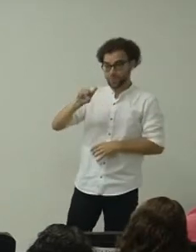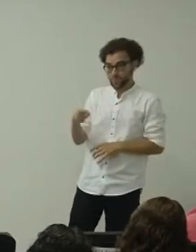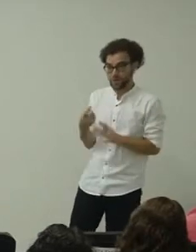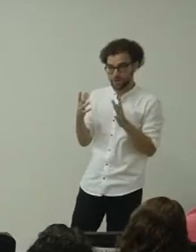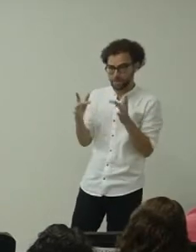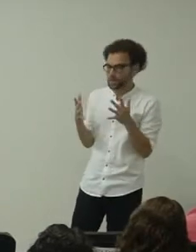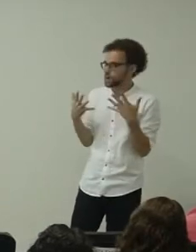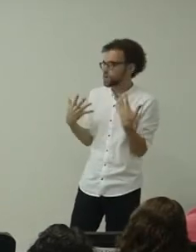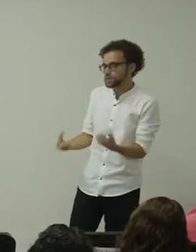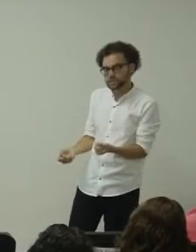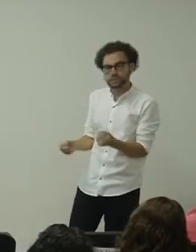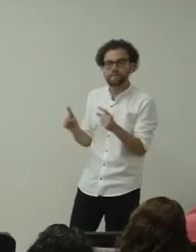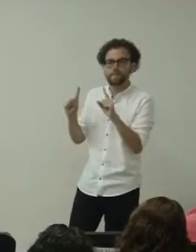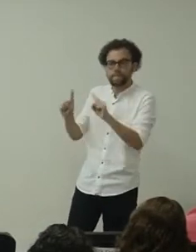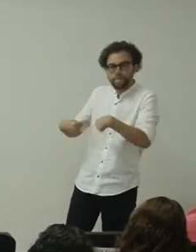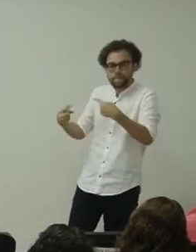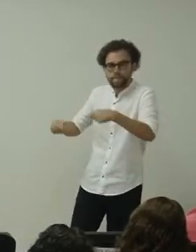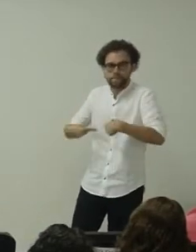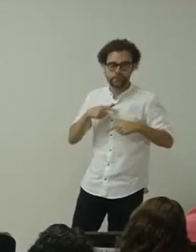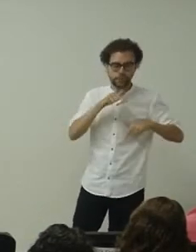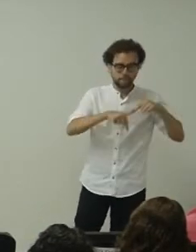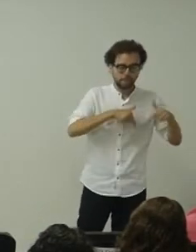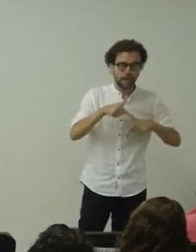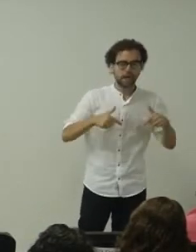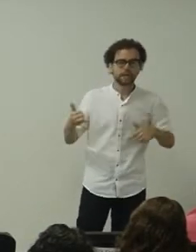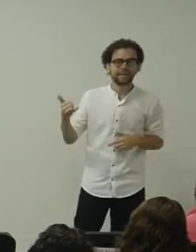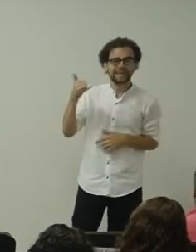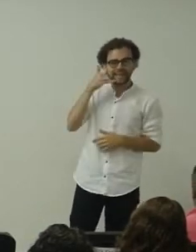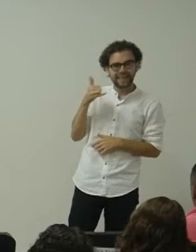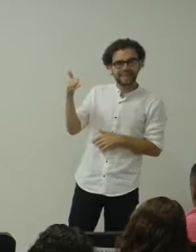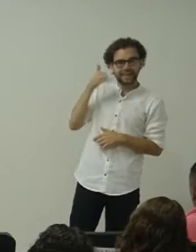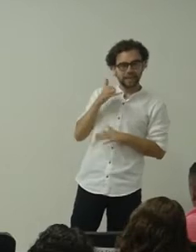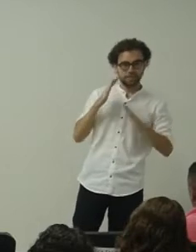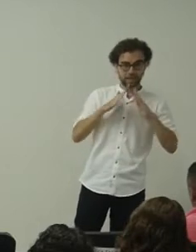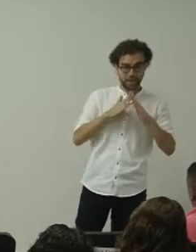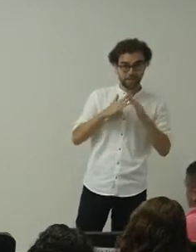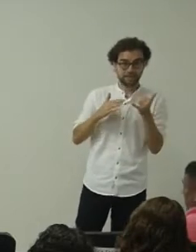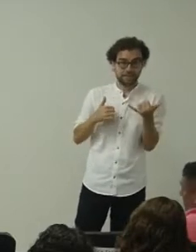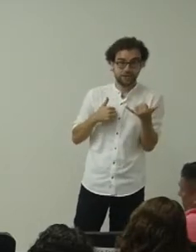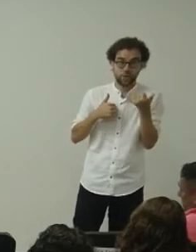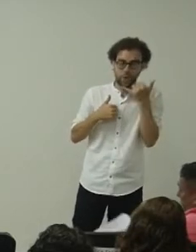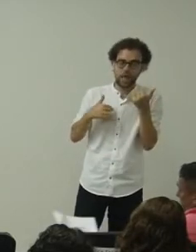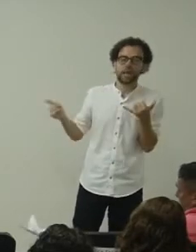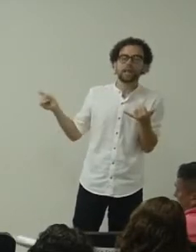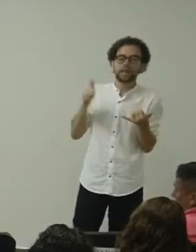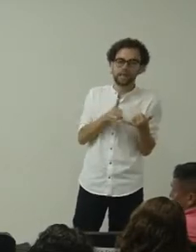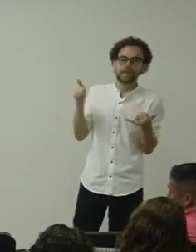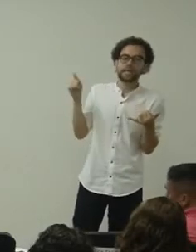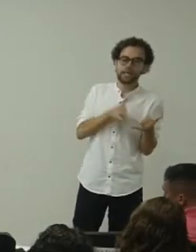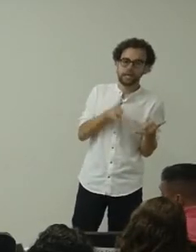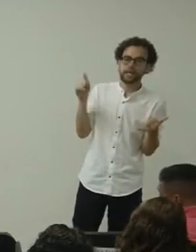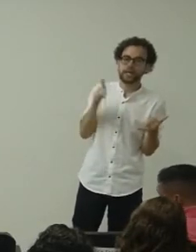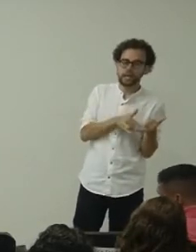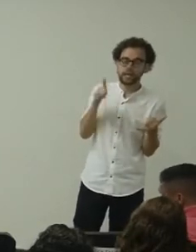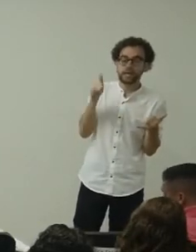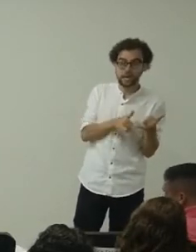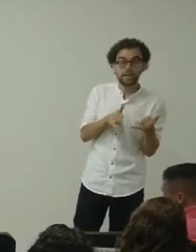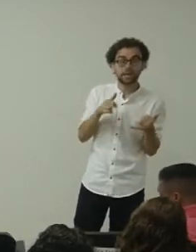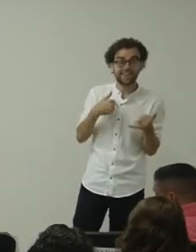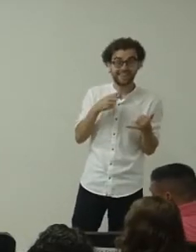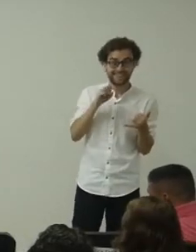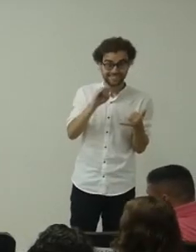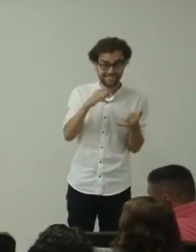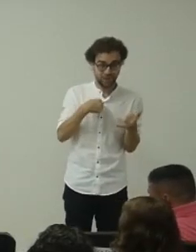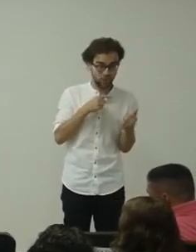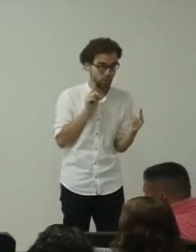relacionamento. Me persegue no emprego, liga para minha casa e para o meu celular constantemente. E quando me vê conversando com amigos, e